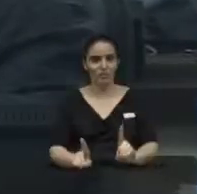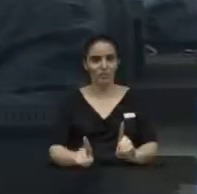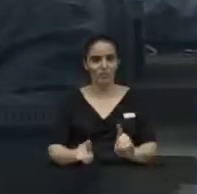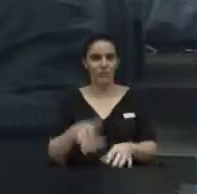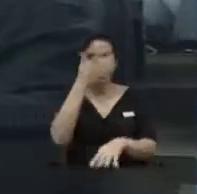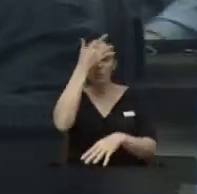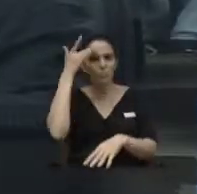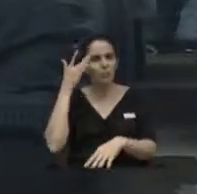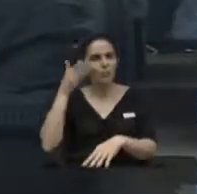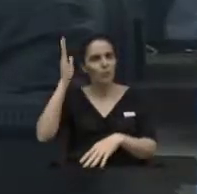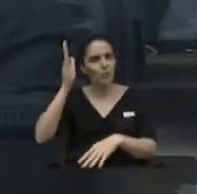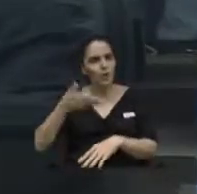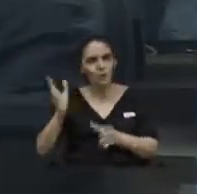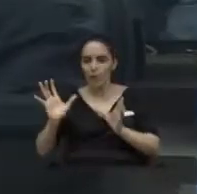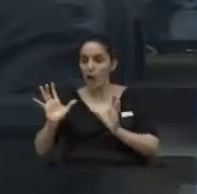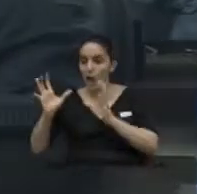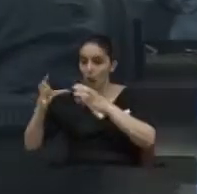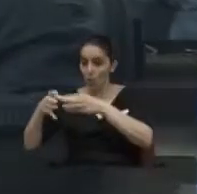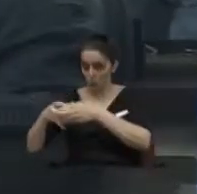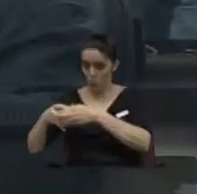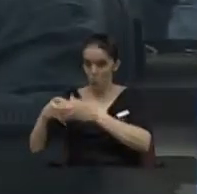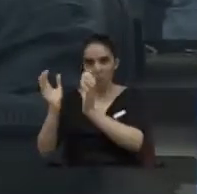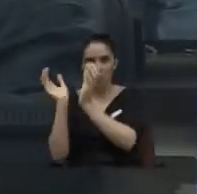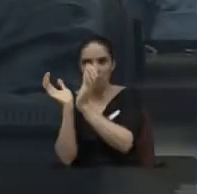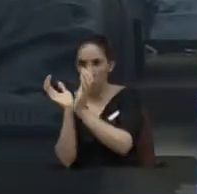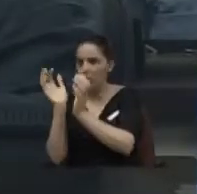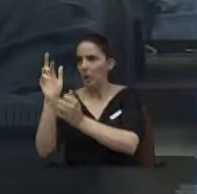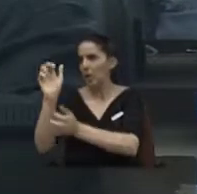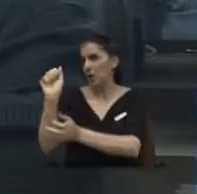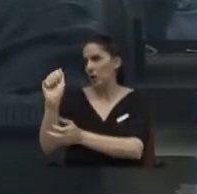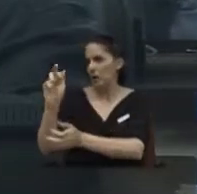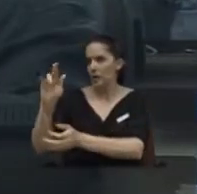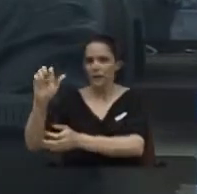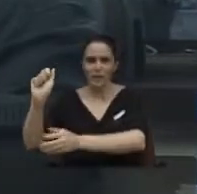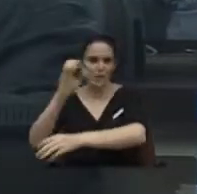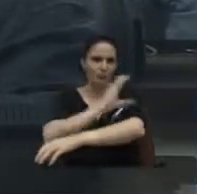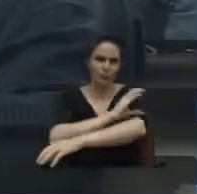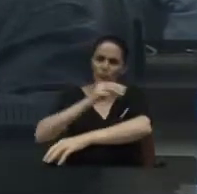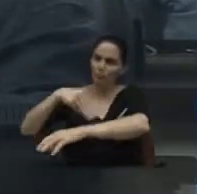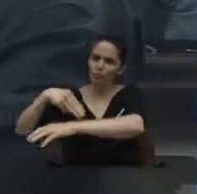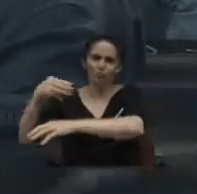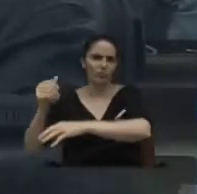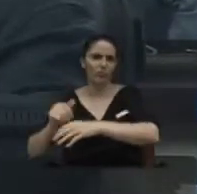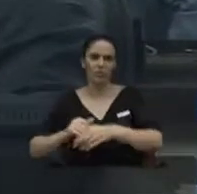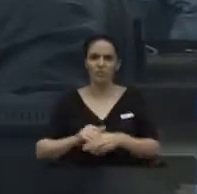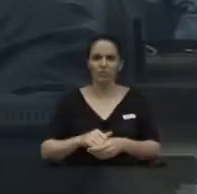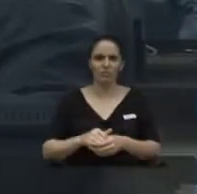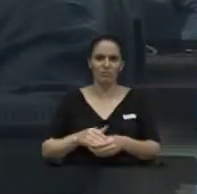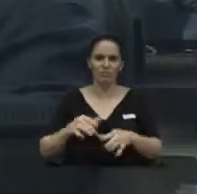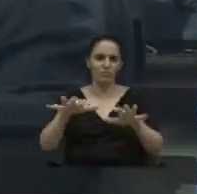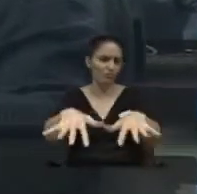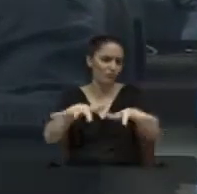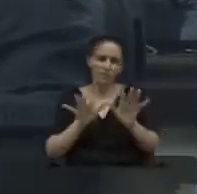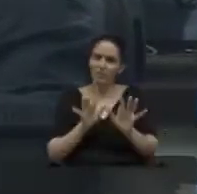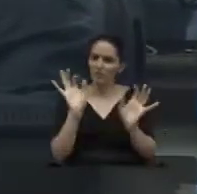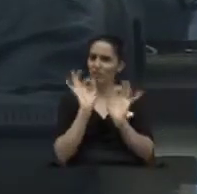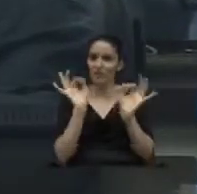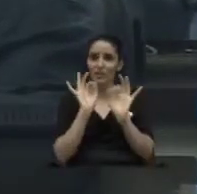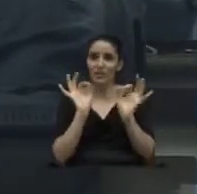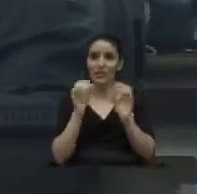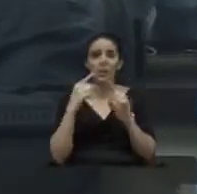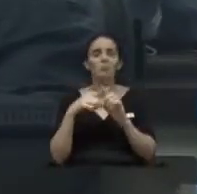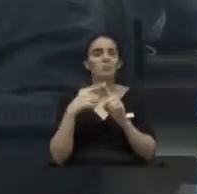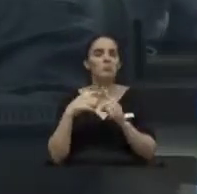fazem parte de uma entidade, eu creio que nem estão aqui. Por quê? Porque eles já não têm